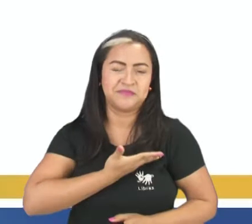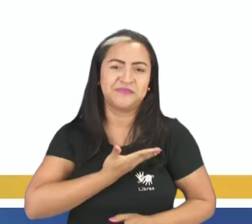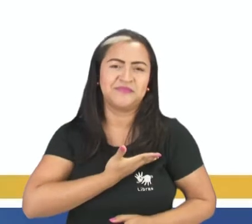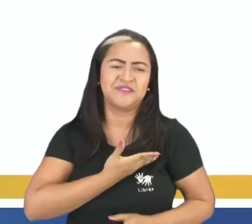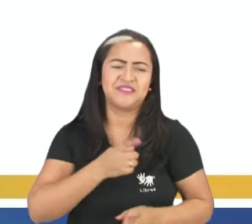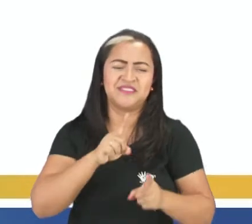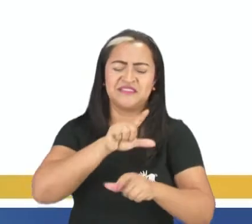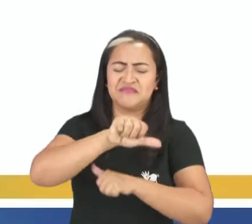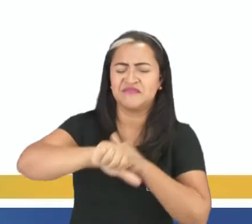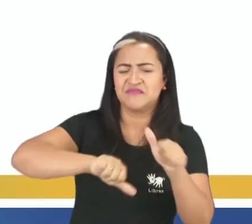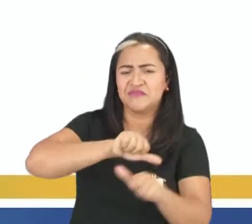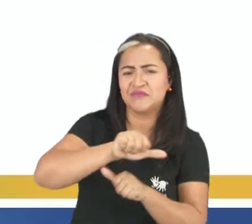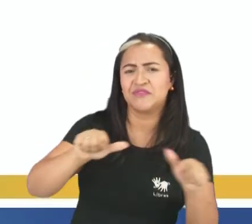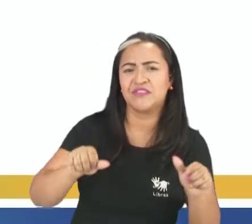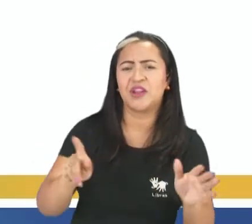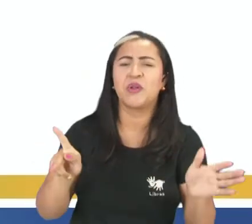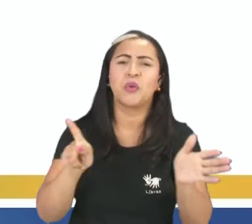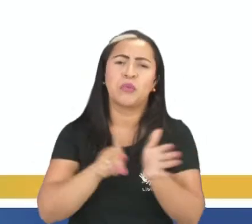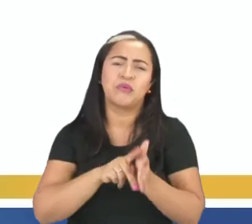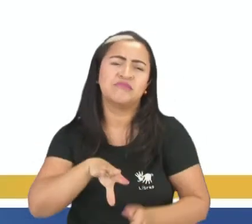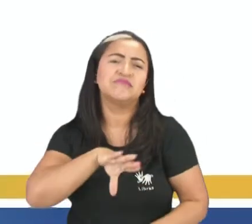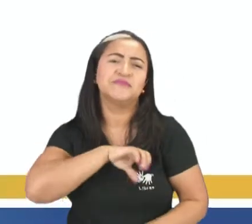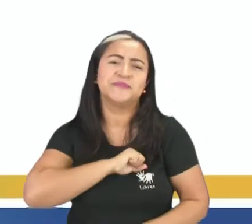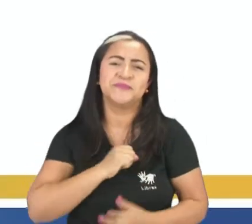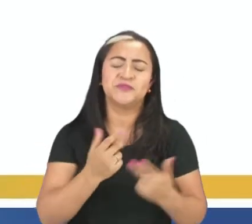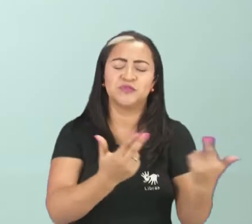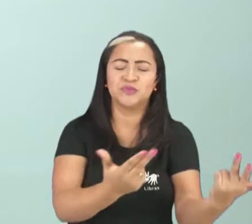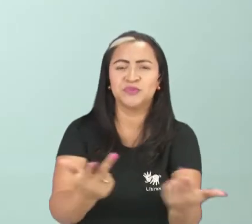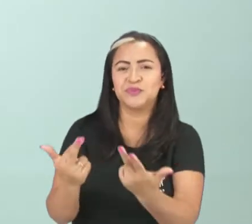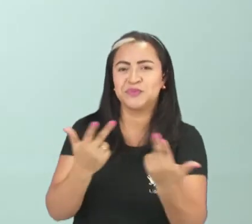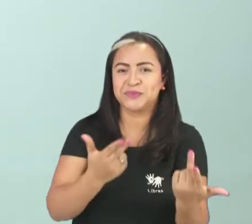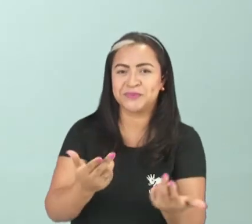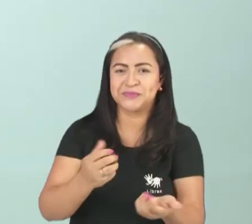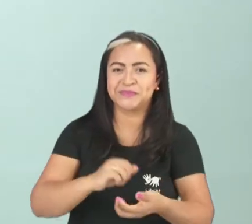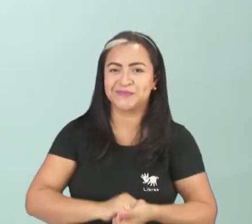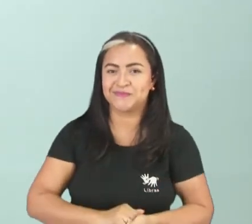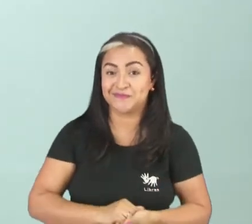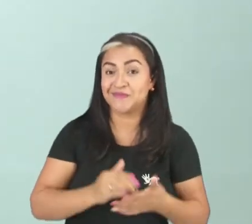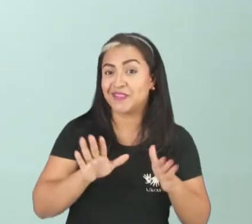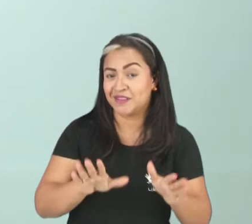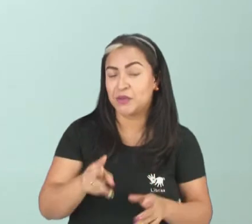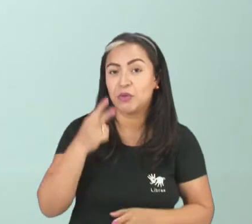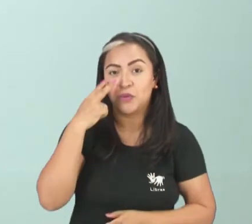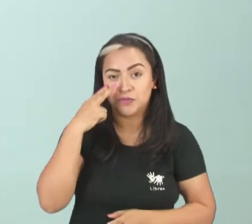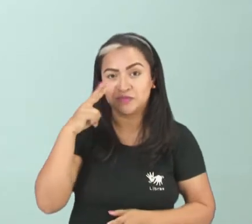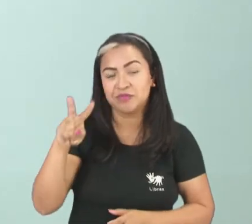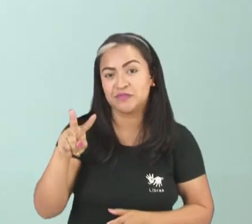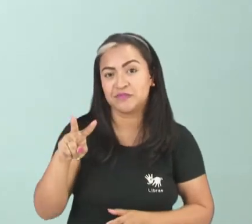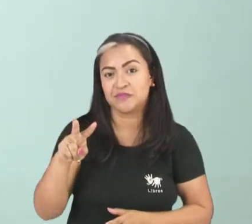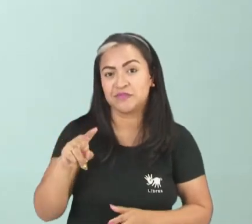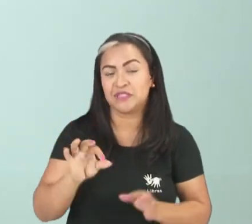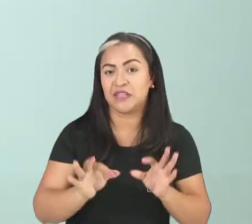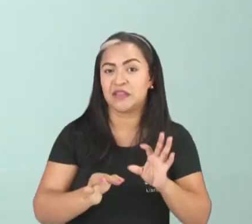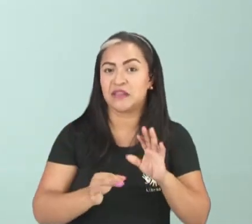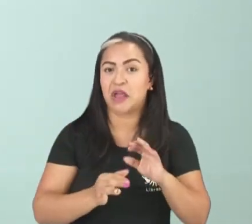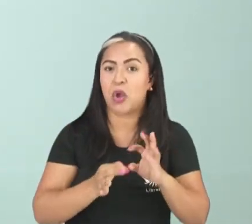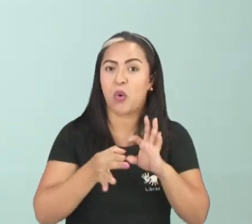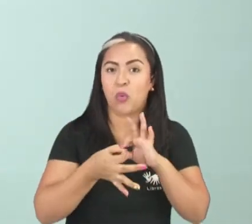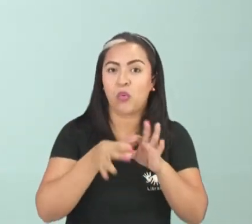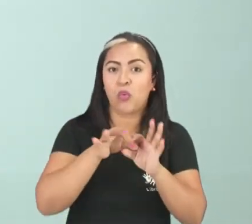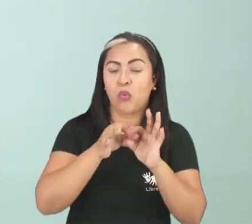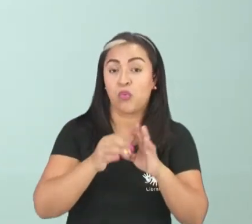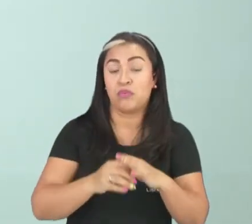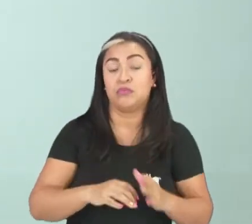contrário a si é o mesmo amor. Então, observem aí, né, nessa construção desse texto, né,